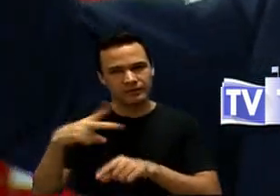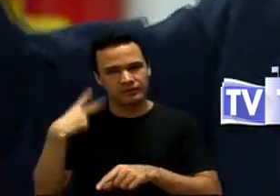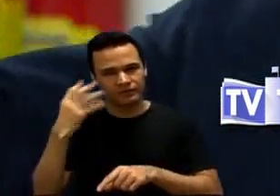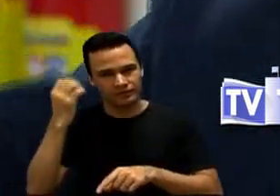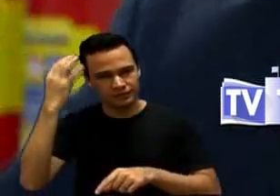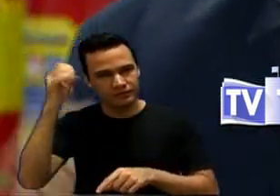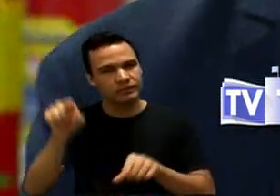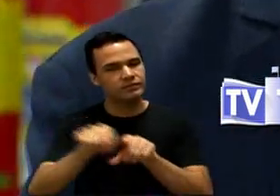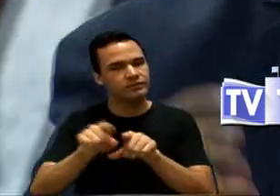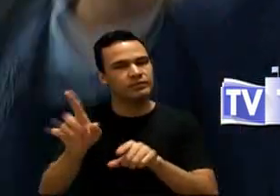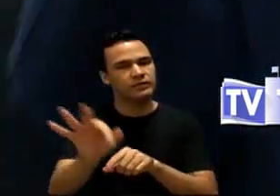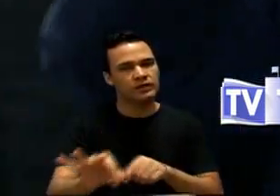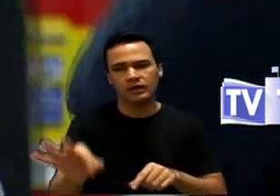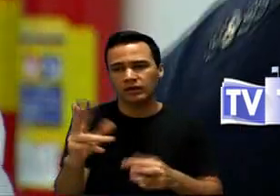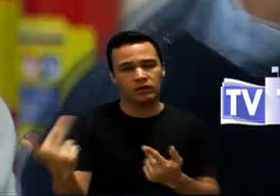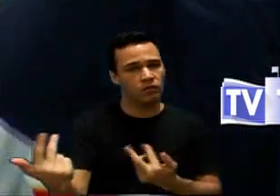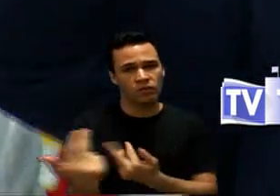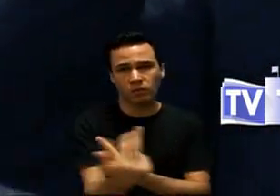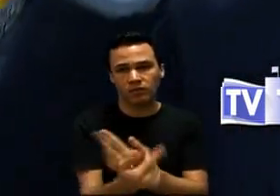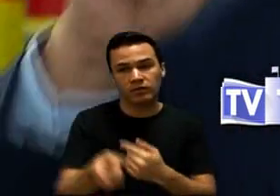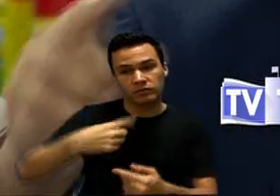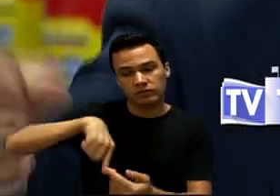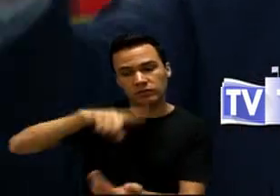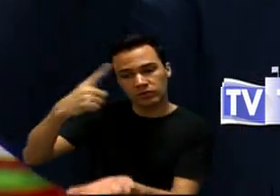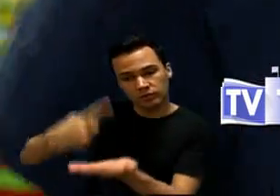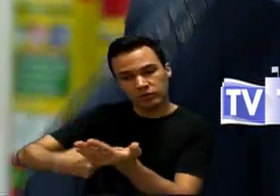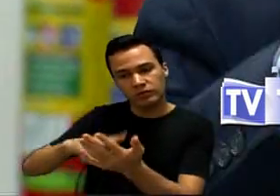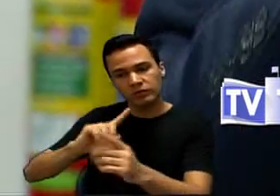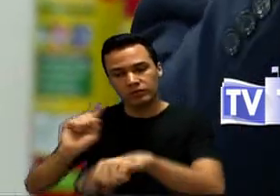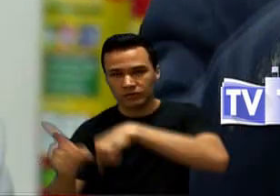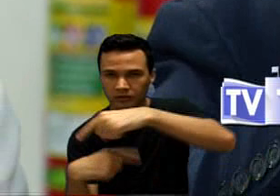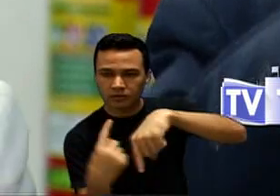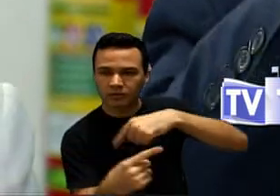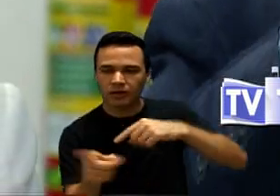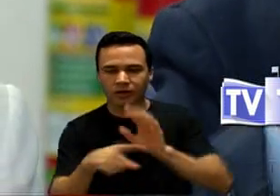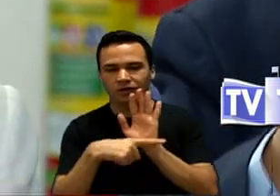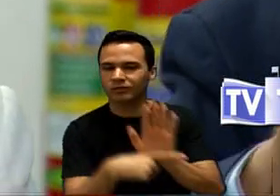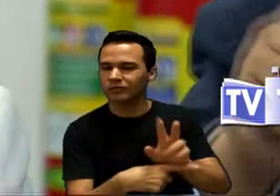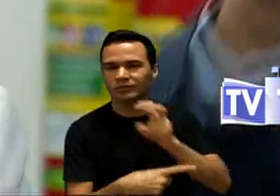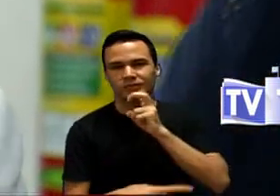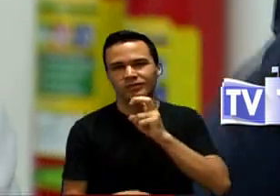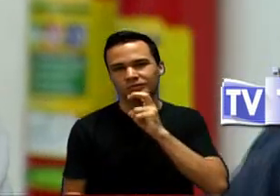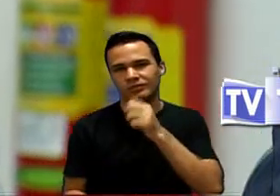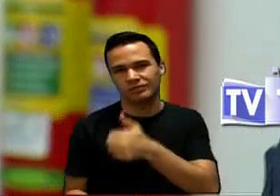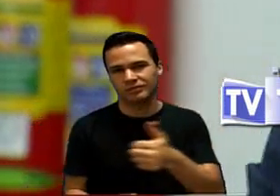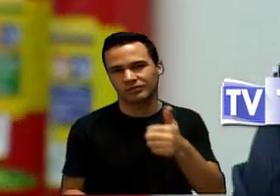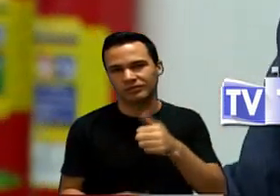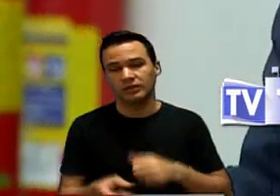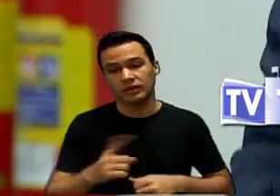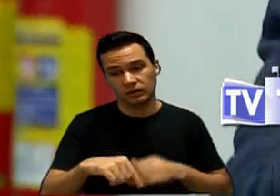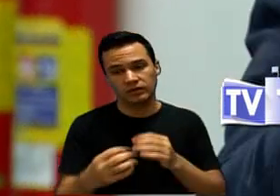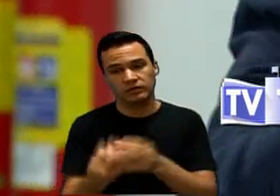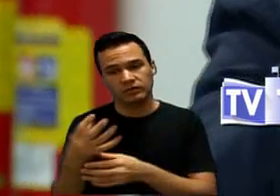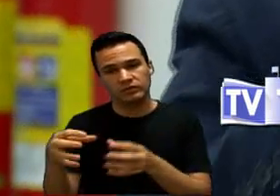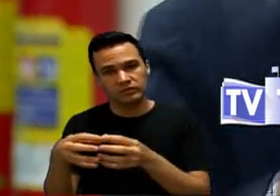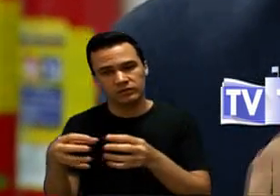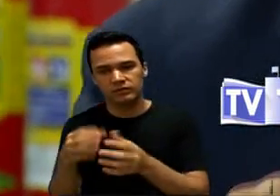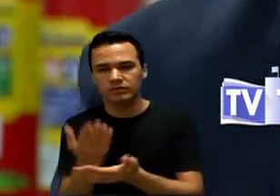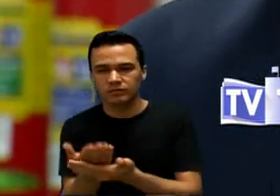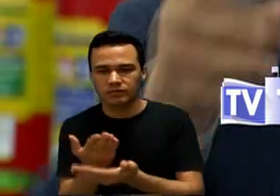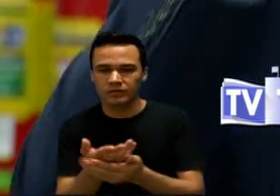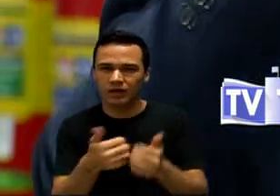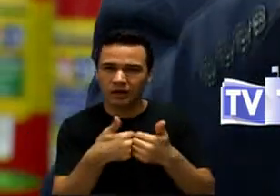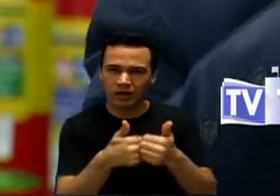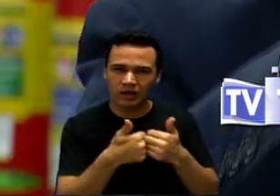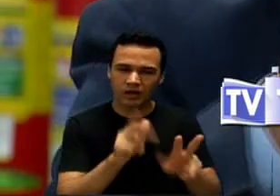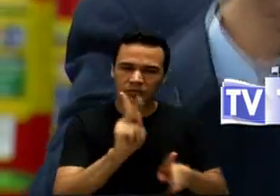onde o vereador França também fez, e nós fizemos uma parceria para trazer o benefício para a cidade de Sorocaba e até montei uma comissão especial de estudo do transporte